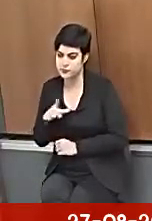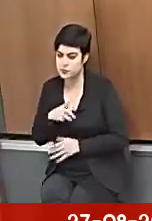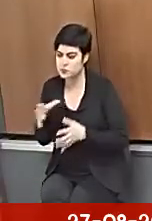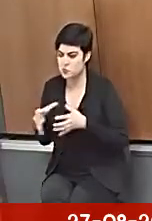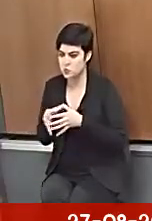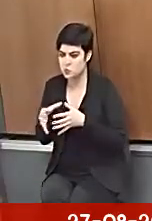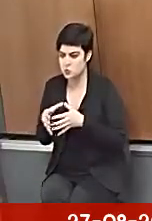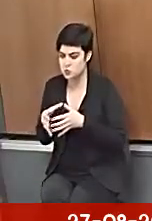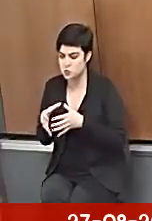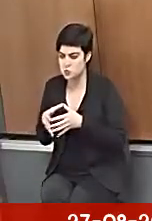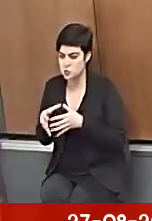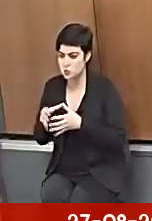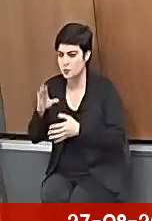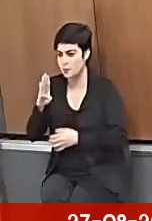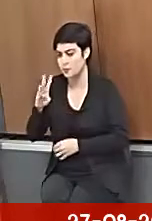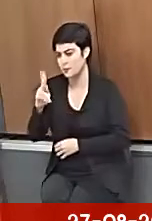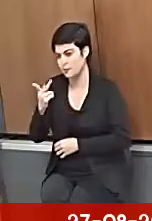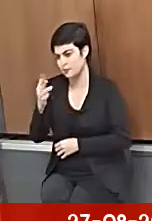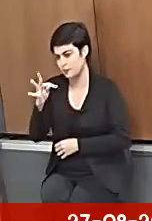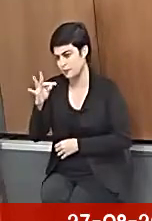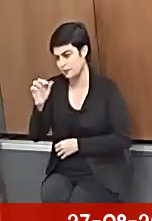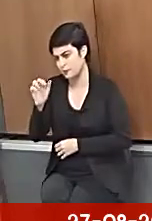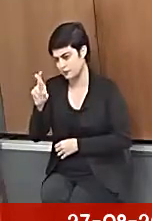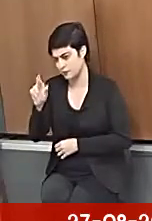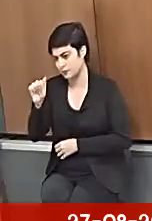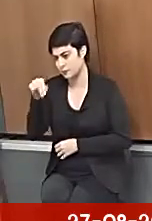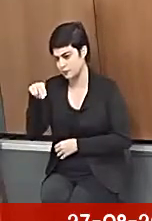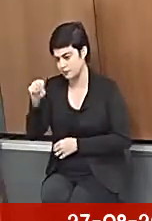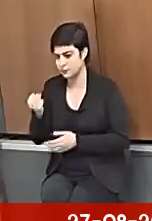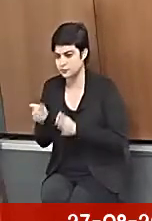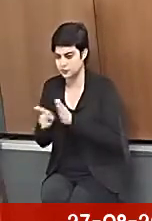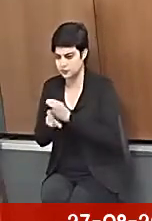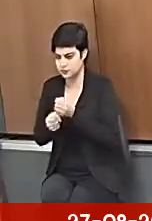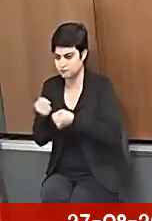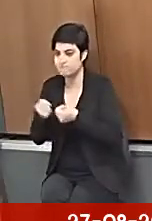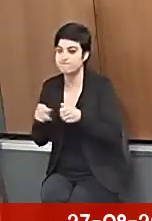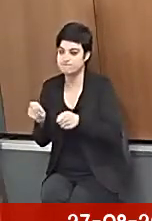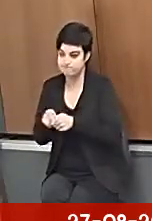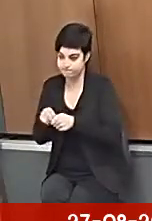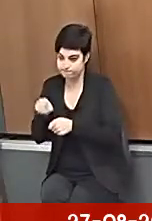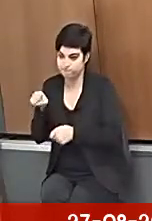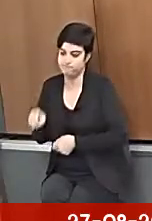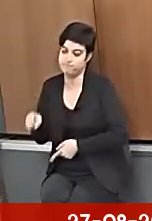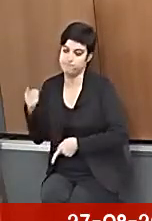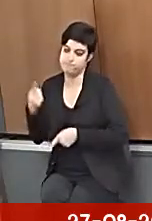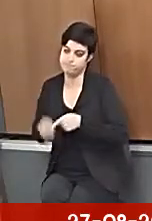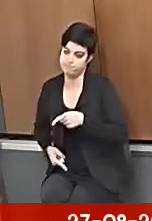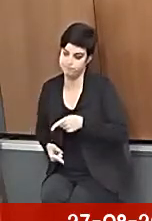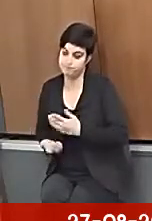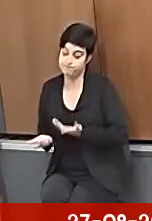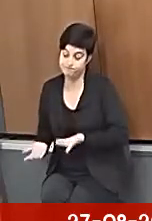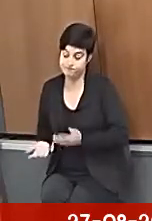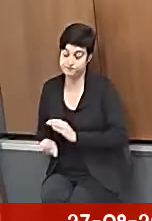tranco não em bh trânsito juntamente com a polícia militar faz isso aí né outra coisa o